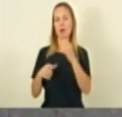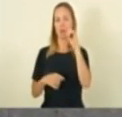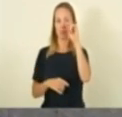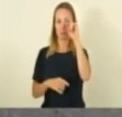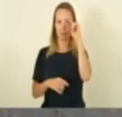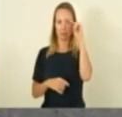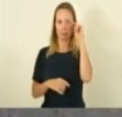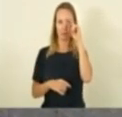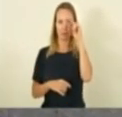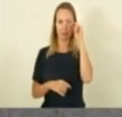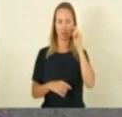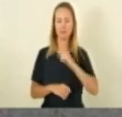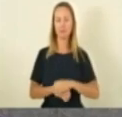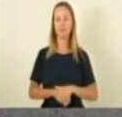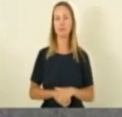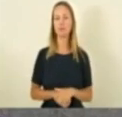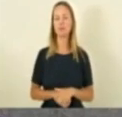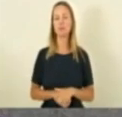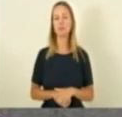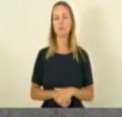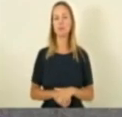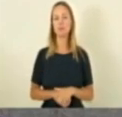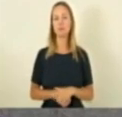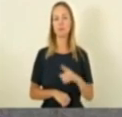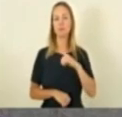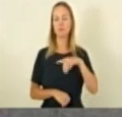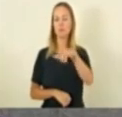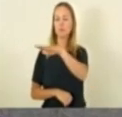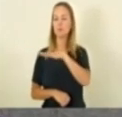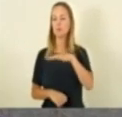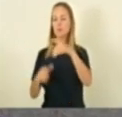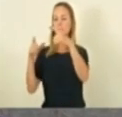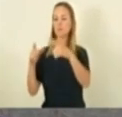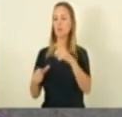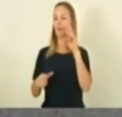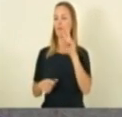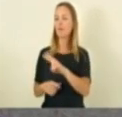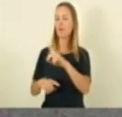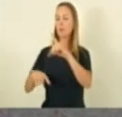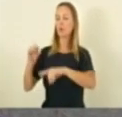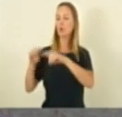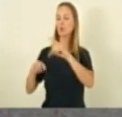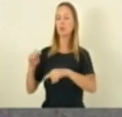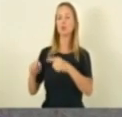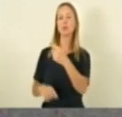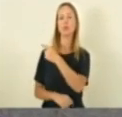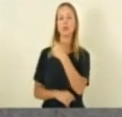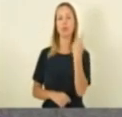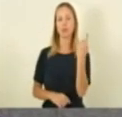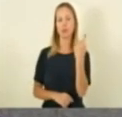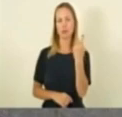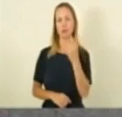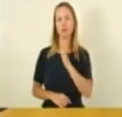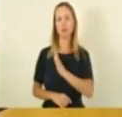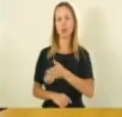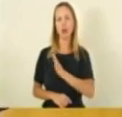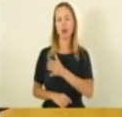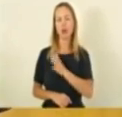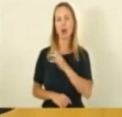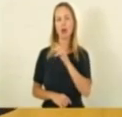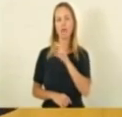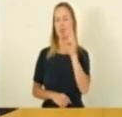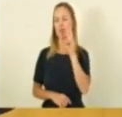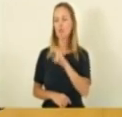em um determinado espaço de venda, identificar um produto com prazo de validade vencido,